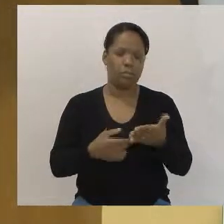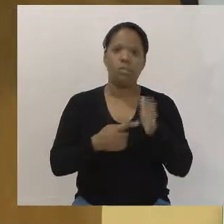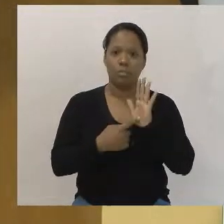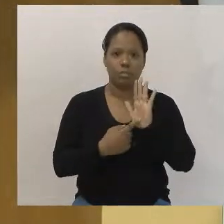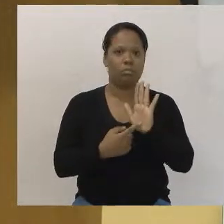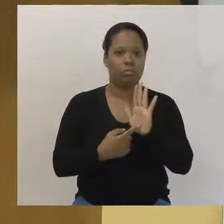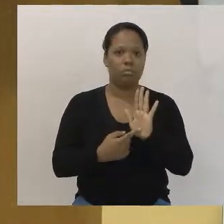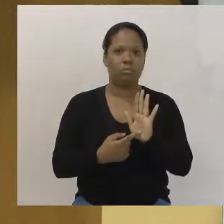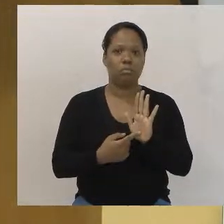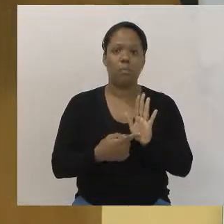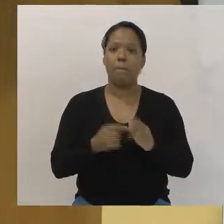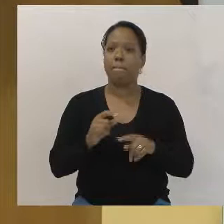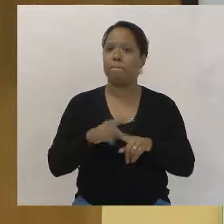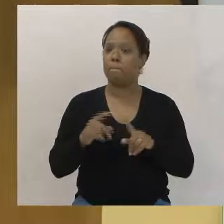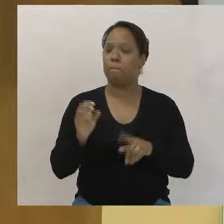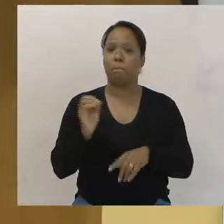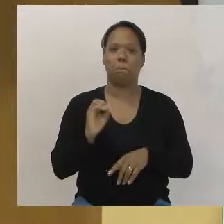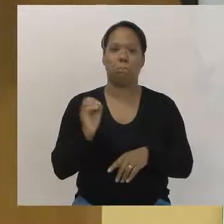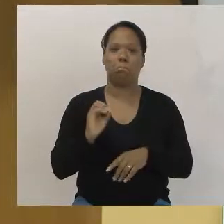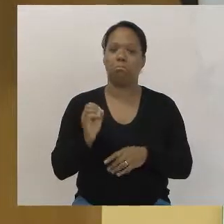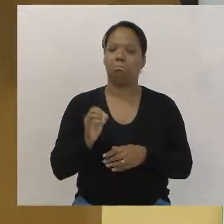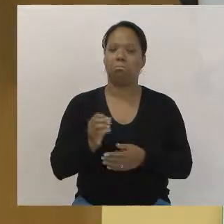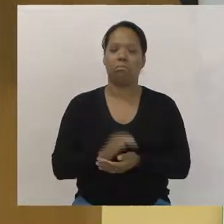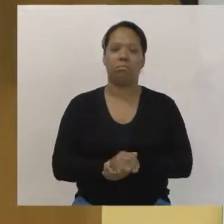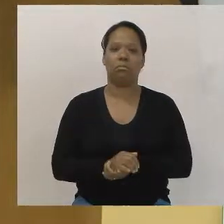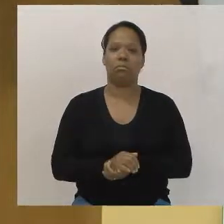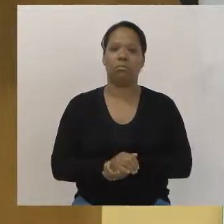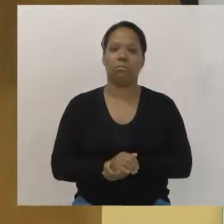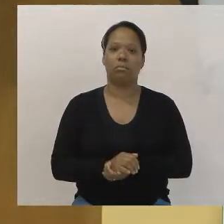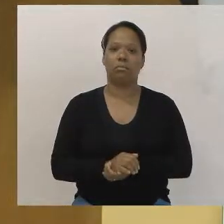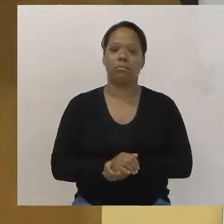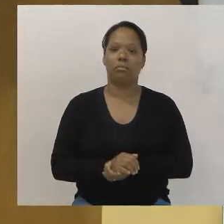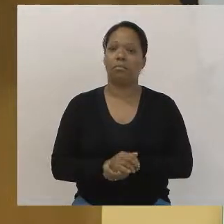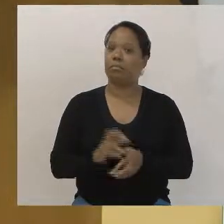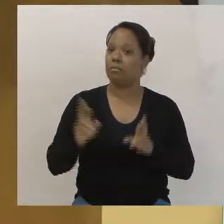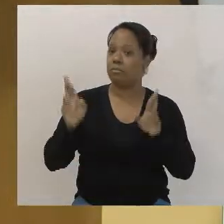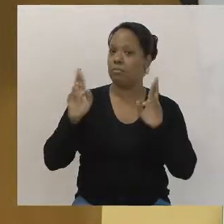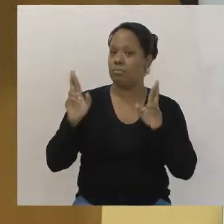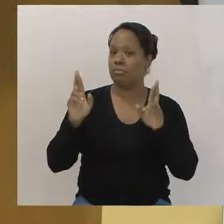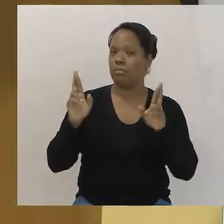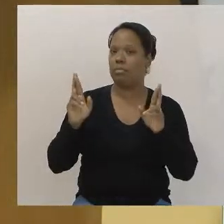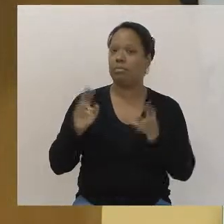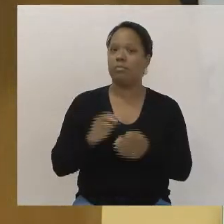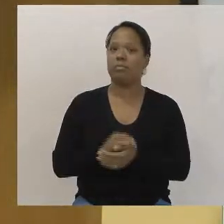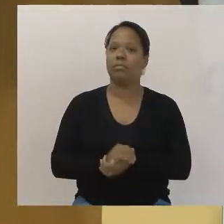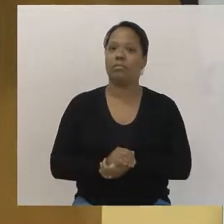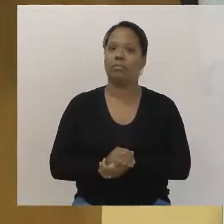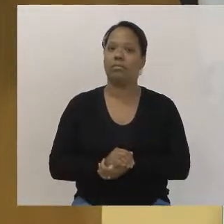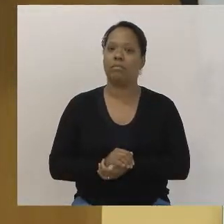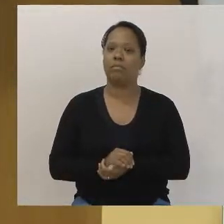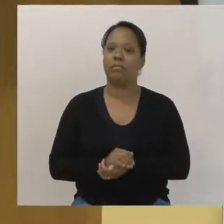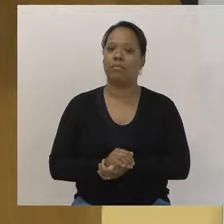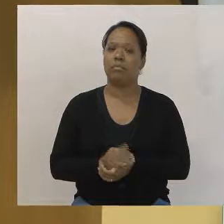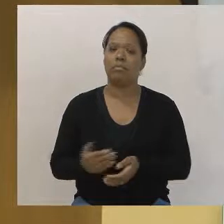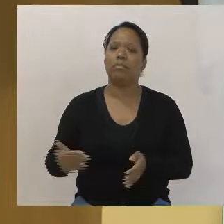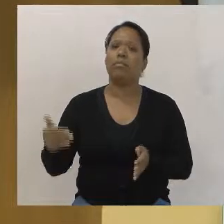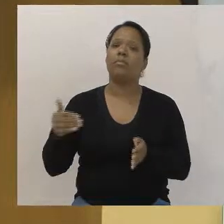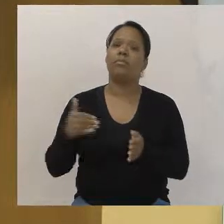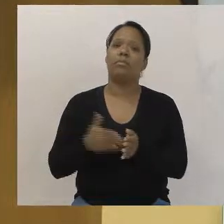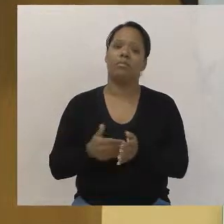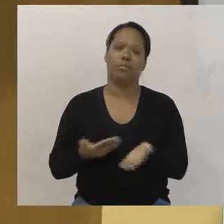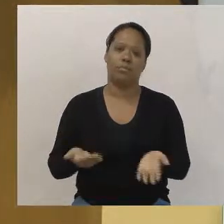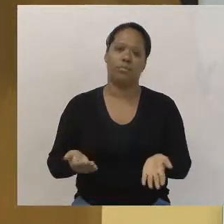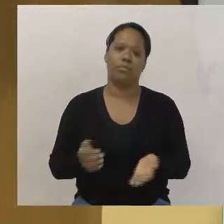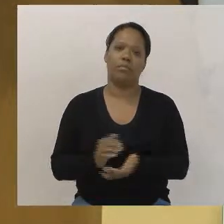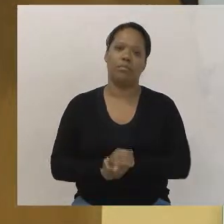e não foi feito espero que agora seja a última vez